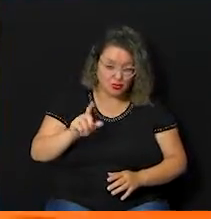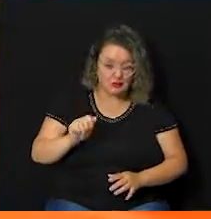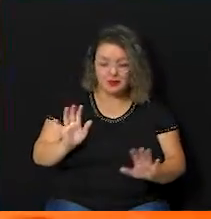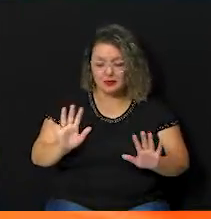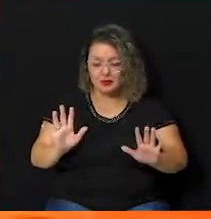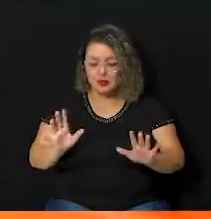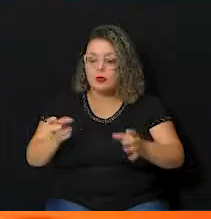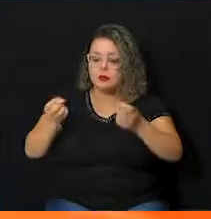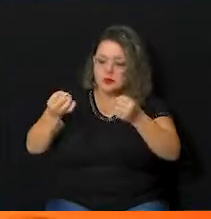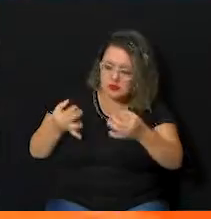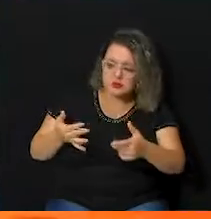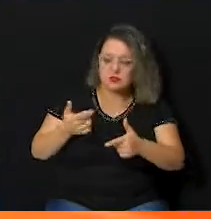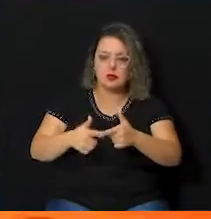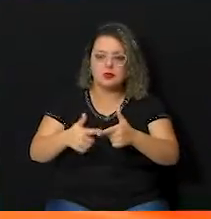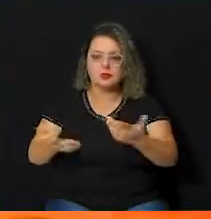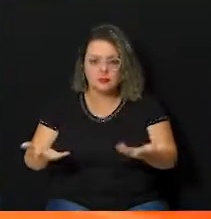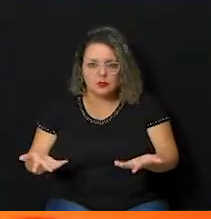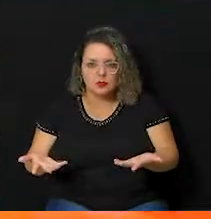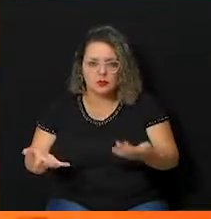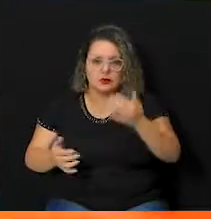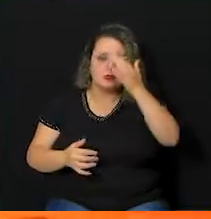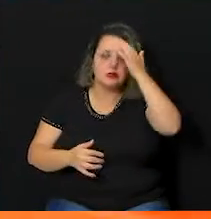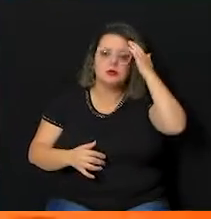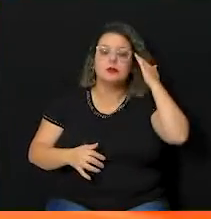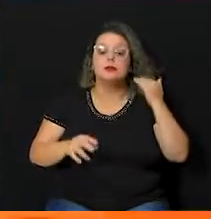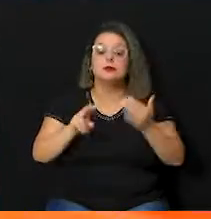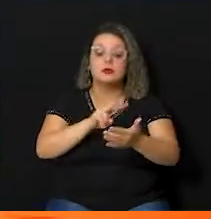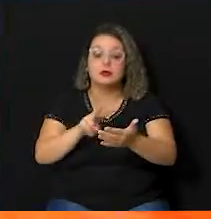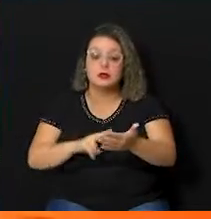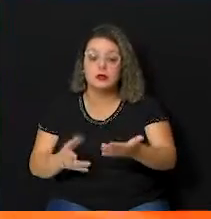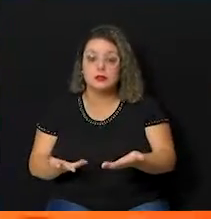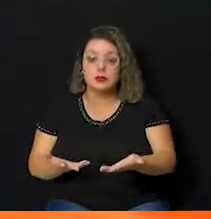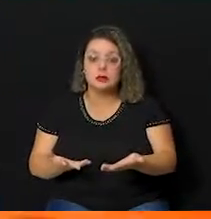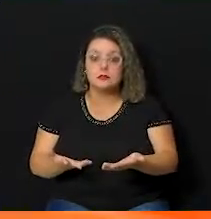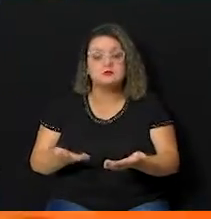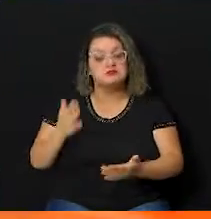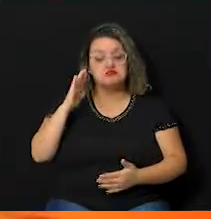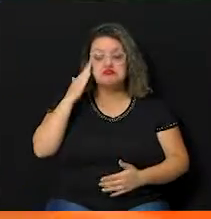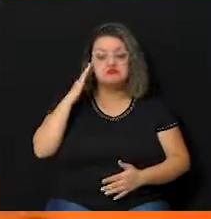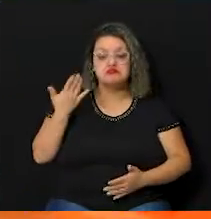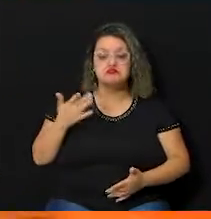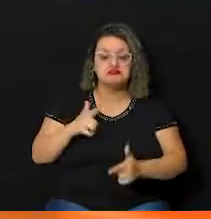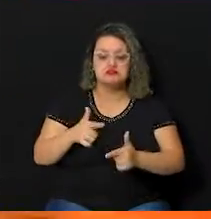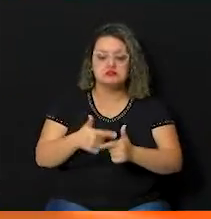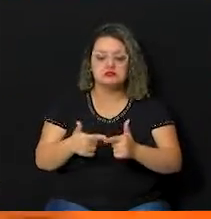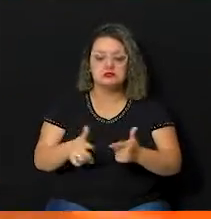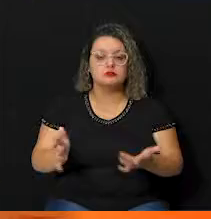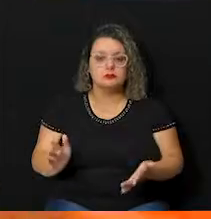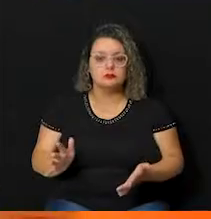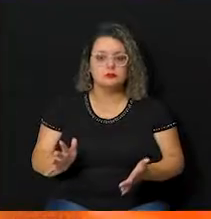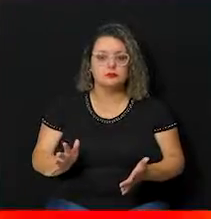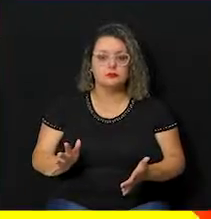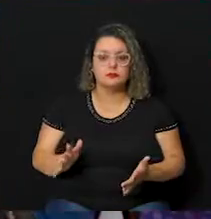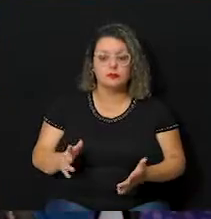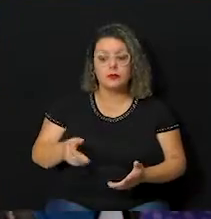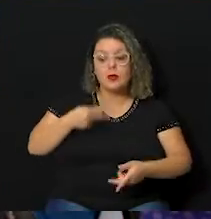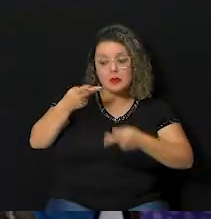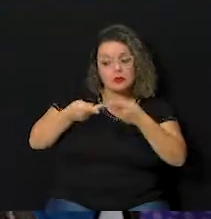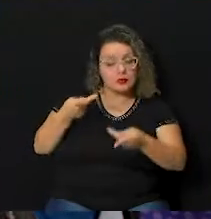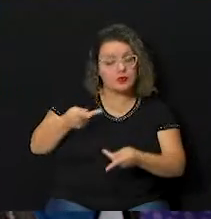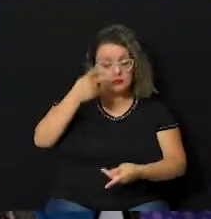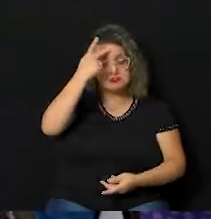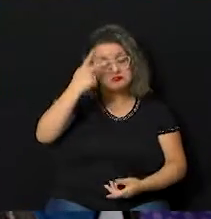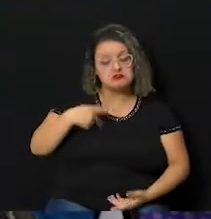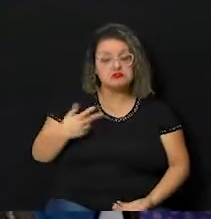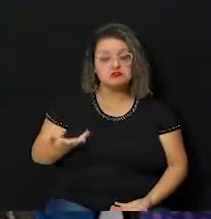vamos explicar os problemas. Então, ele é uma história que quem lê vai poder ler, não tem problema nenhum, mas, ao mesmo tempo, diz muito sobre mim. É